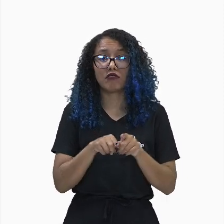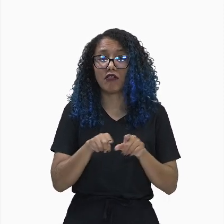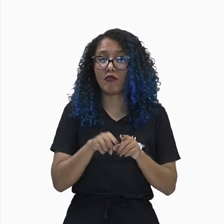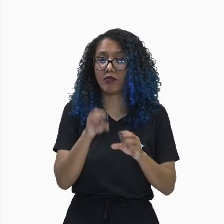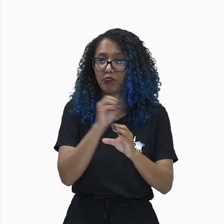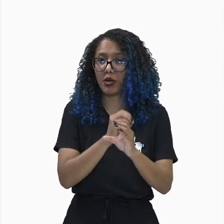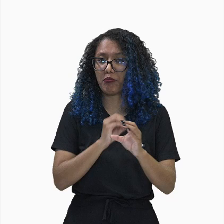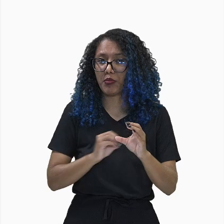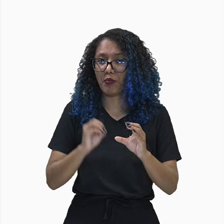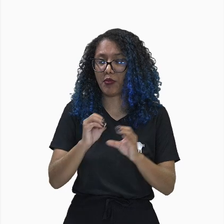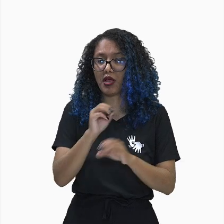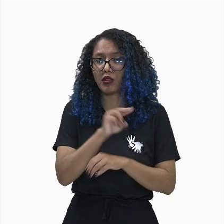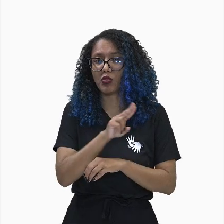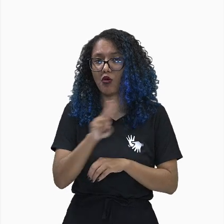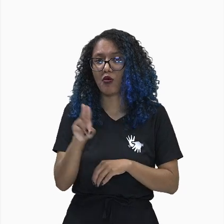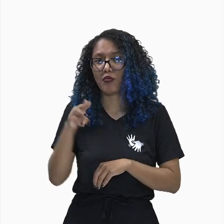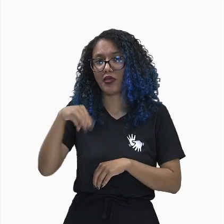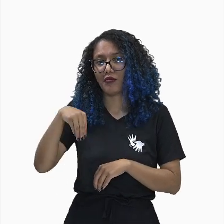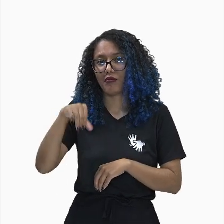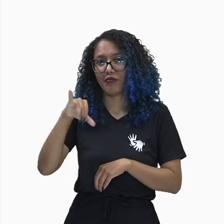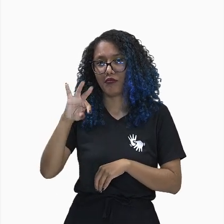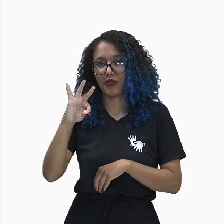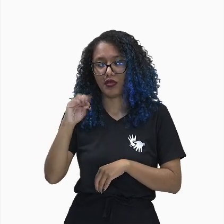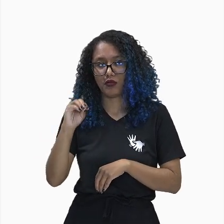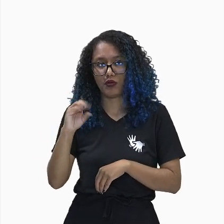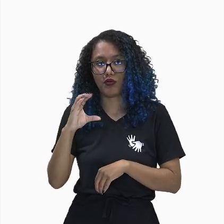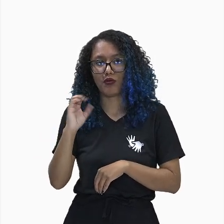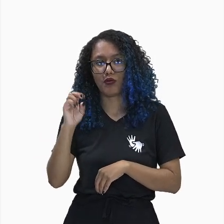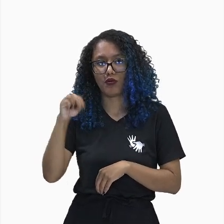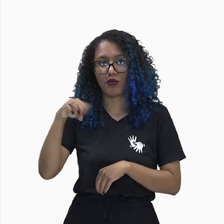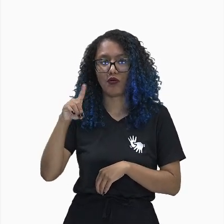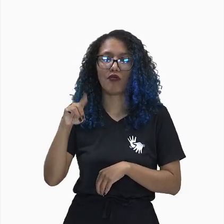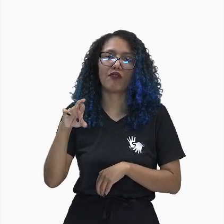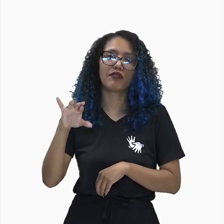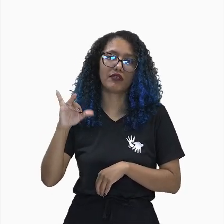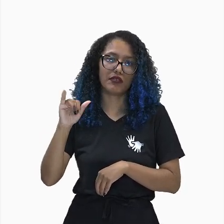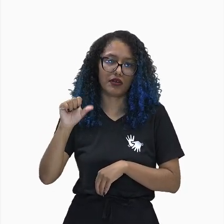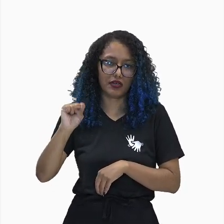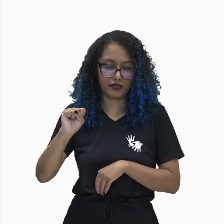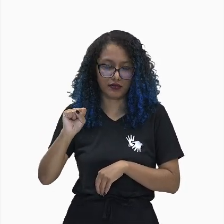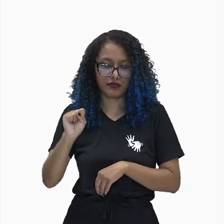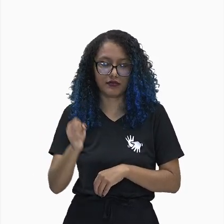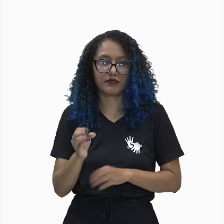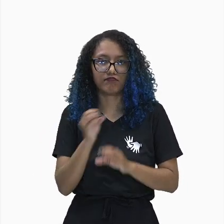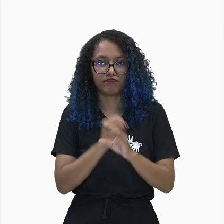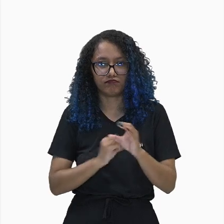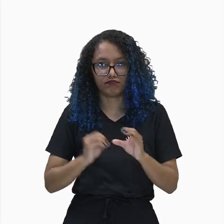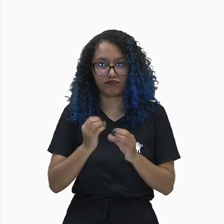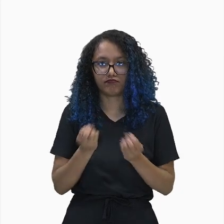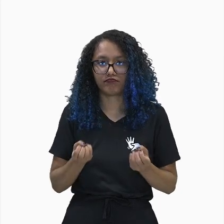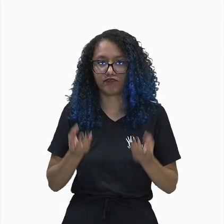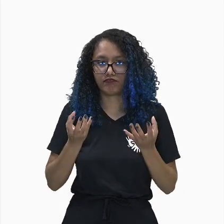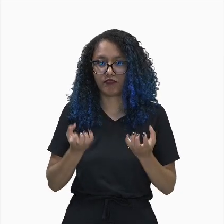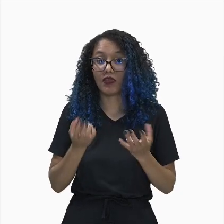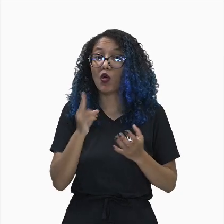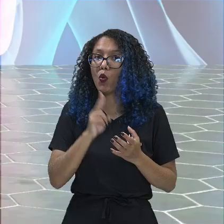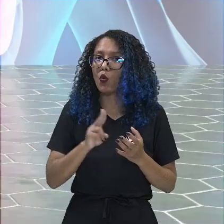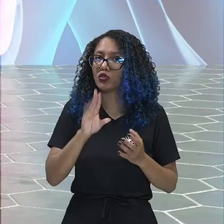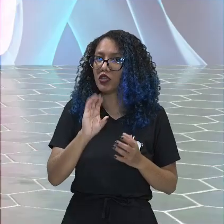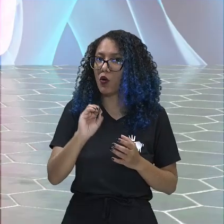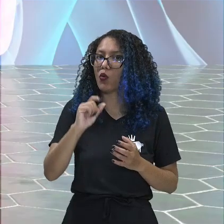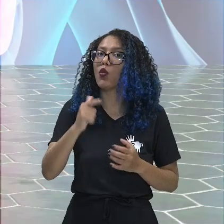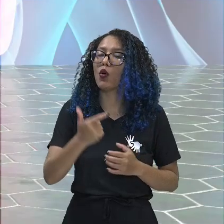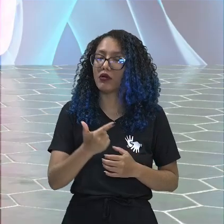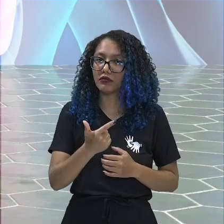organelas chamadas de mitocôndrias, utilizando oxigênio inspirado. E aí,